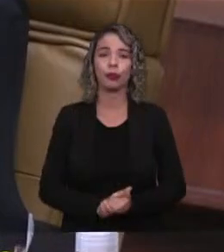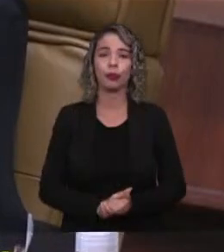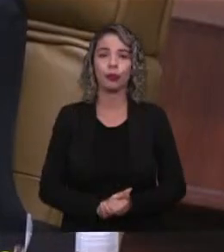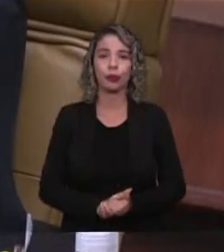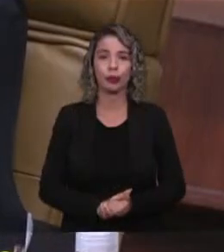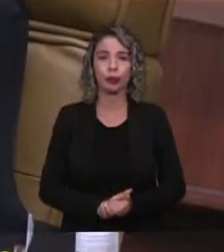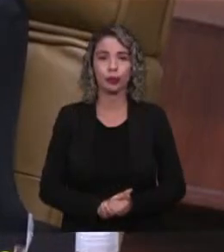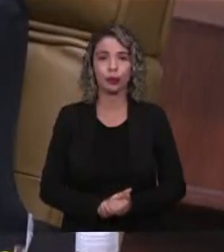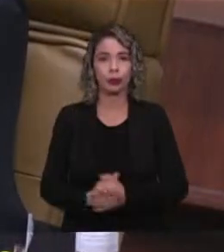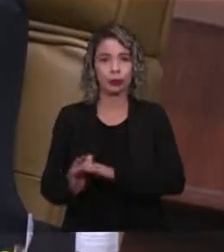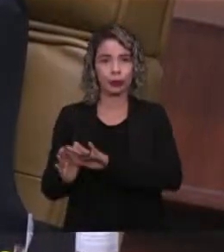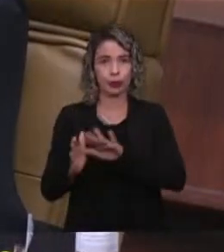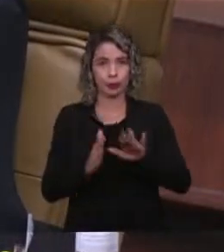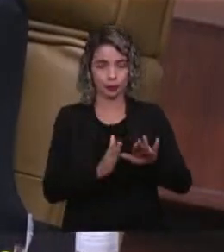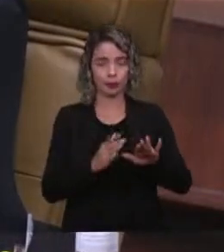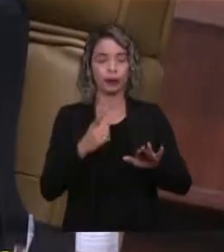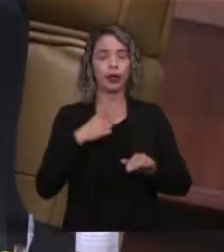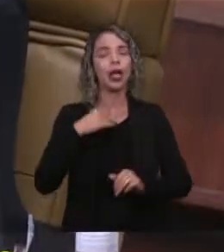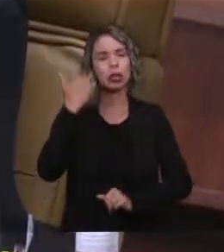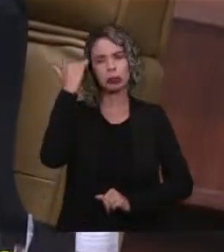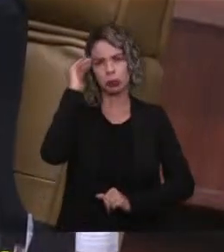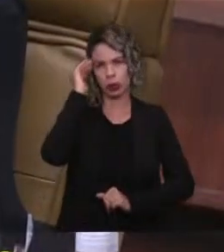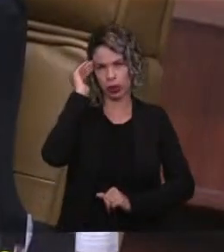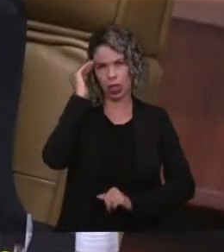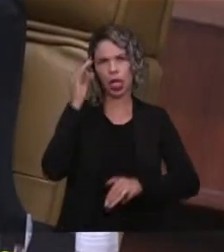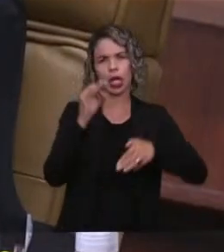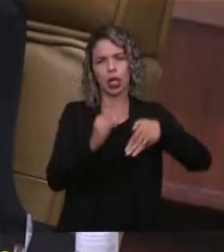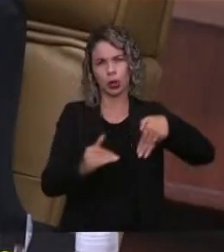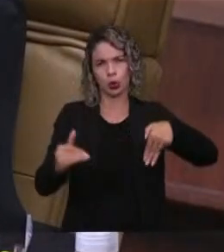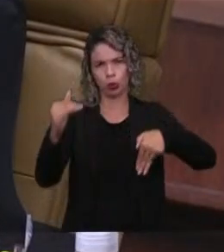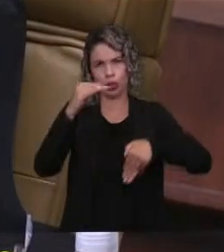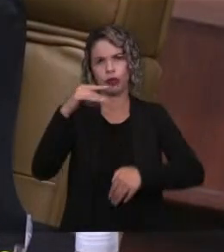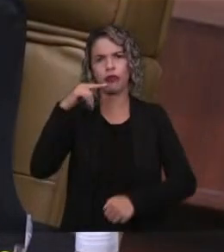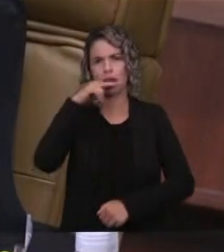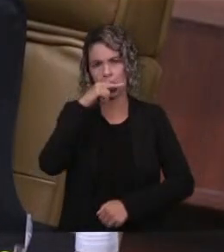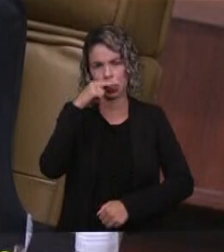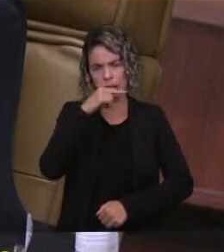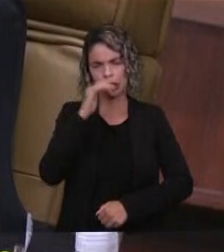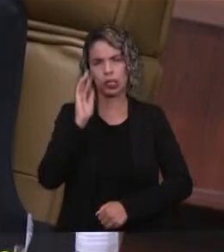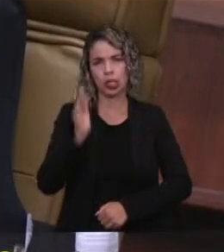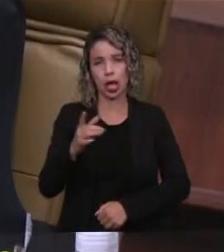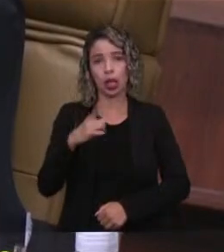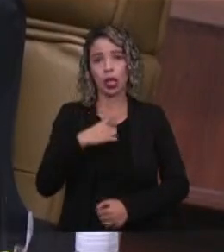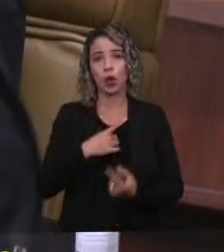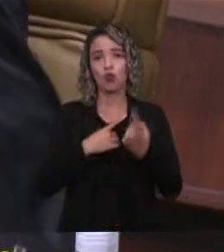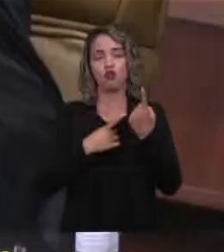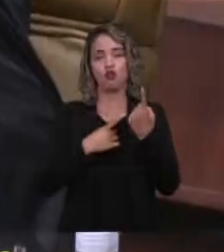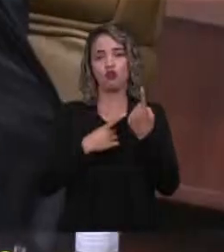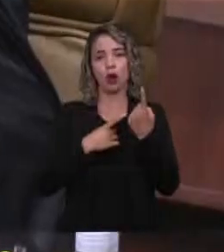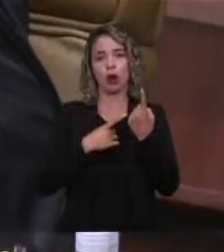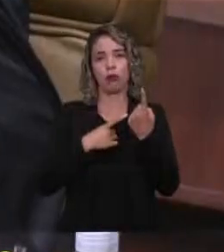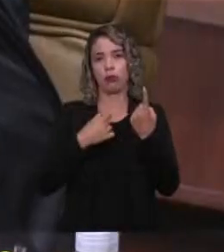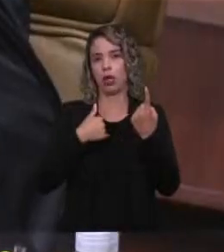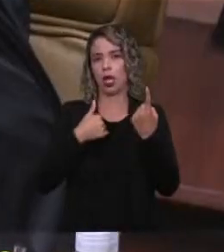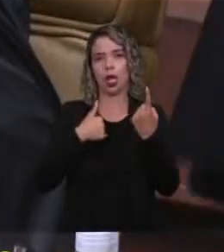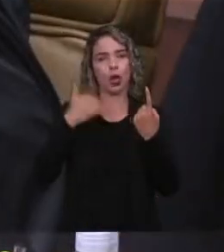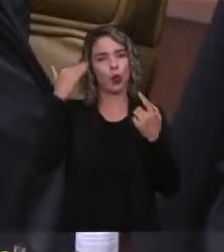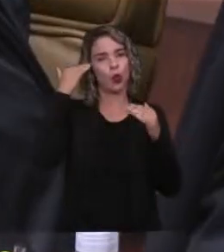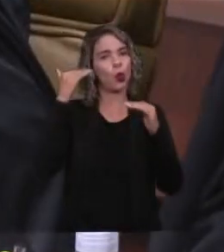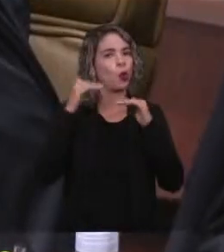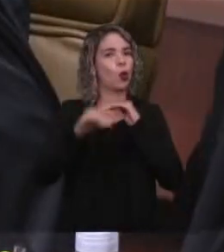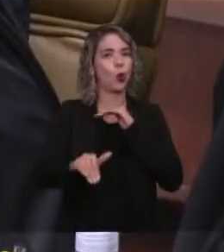Eu entendo, ministro Edson Fachin, esse é um ponto de divergência,